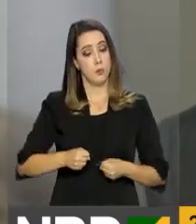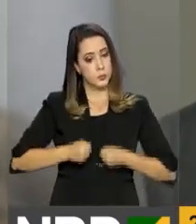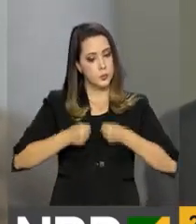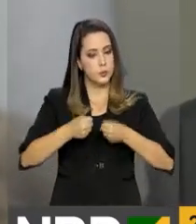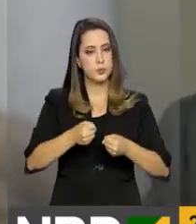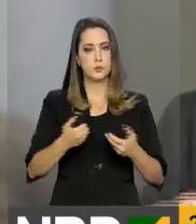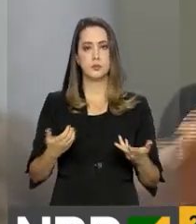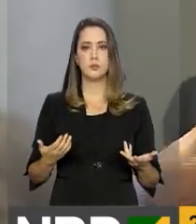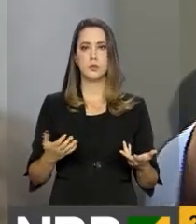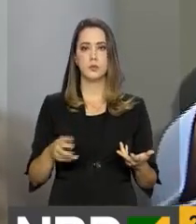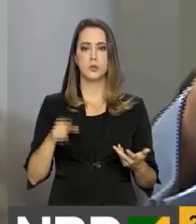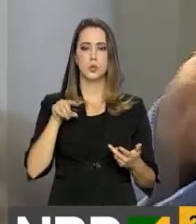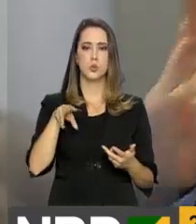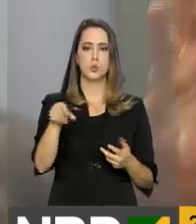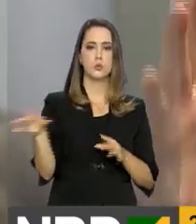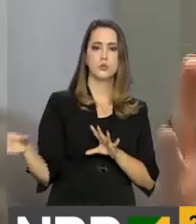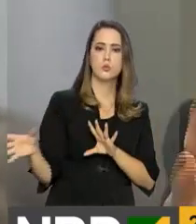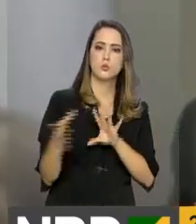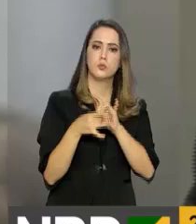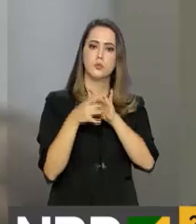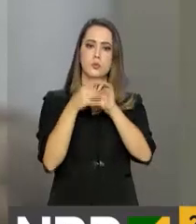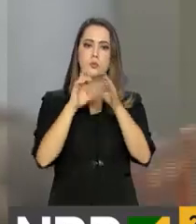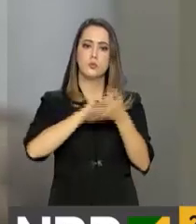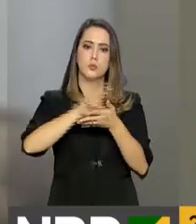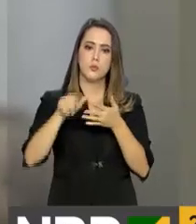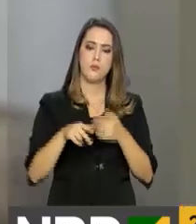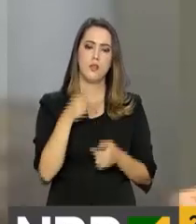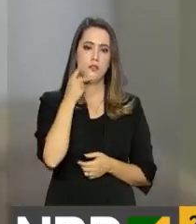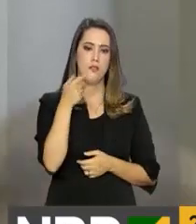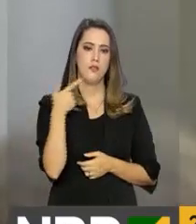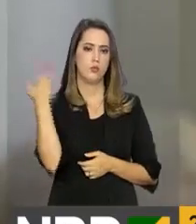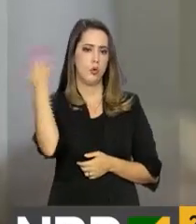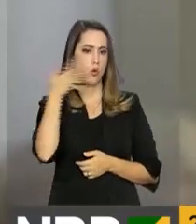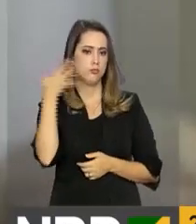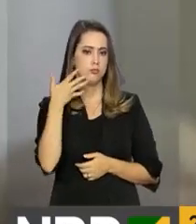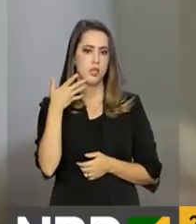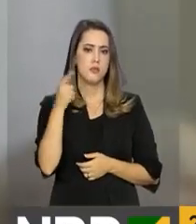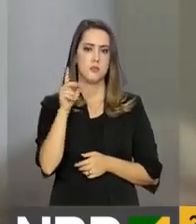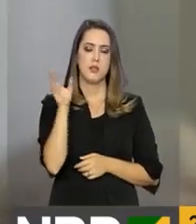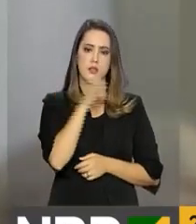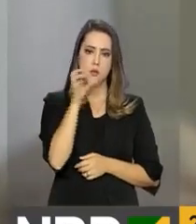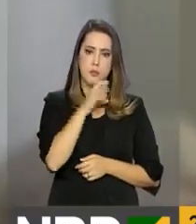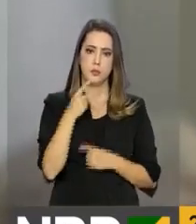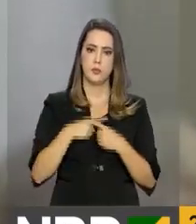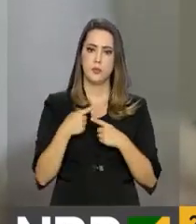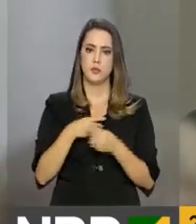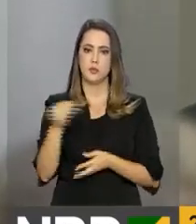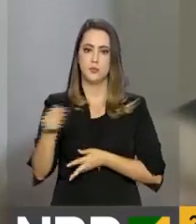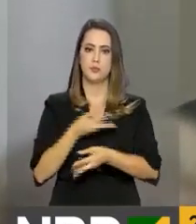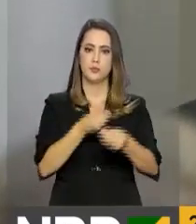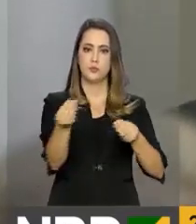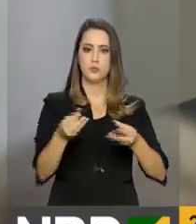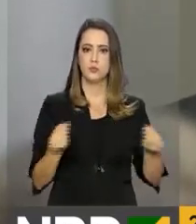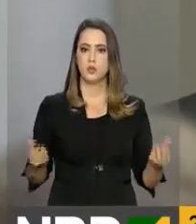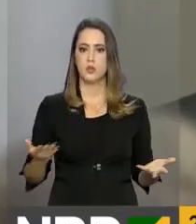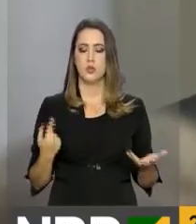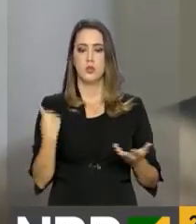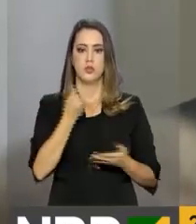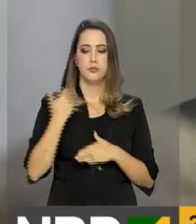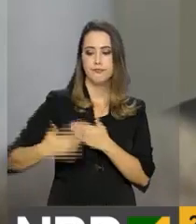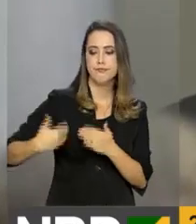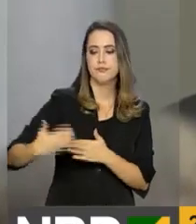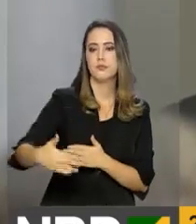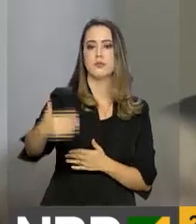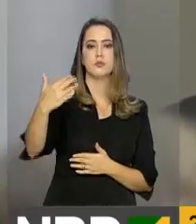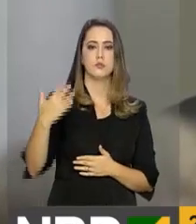é? E toda esta conjugação de fatores, estou fazendo aqui um breve relato, porque se eu distribuísse para os senhores o que nós fizemos ao longo